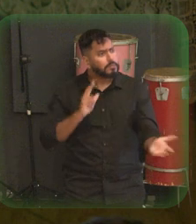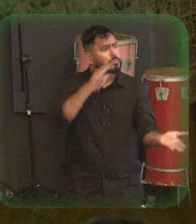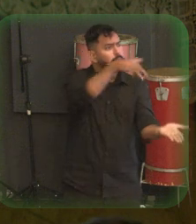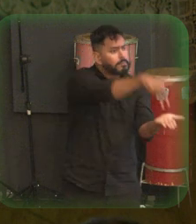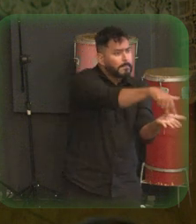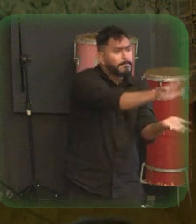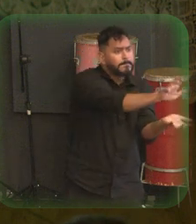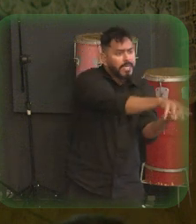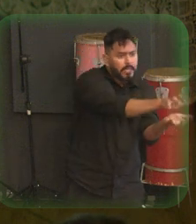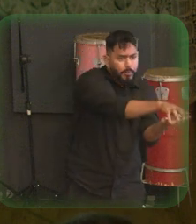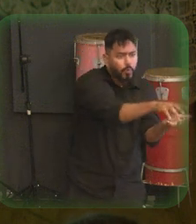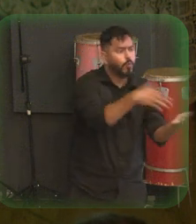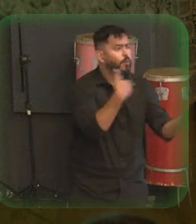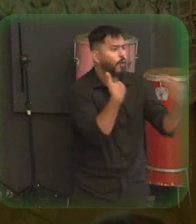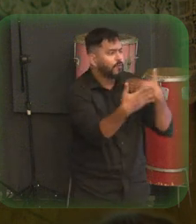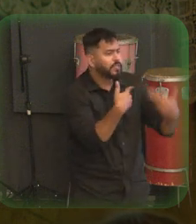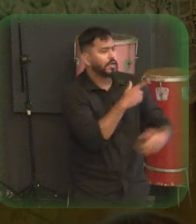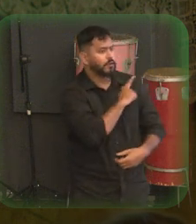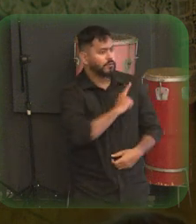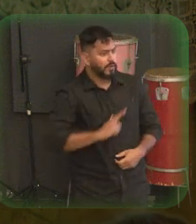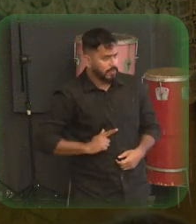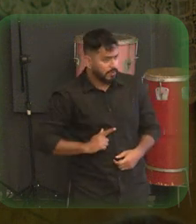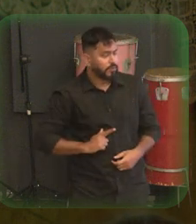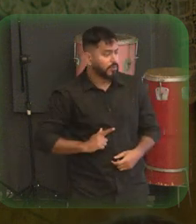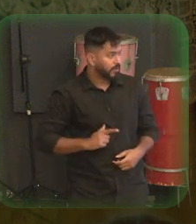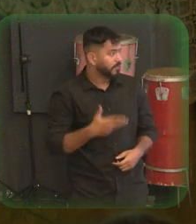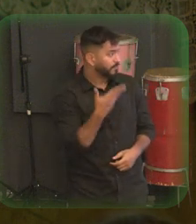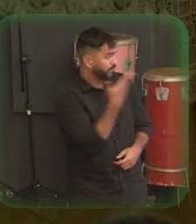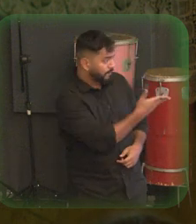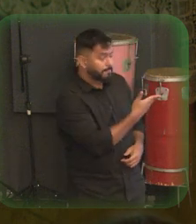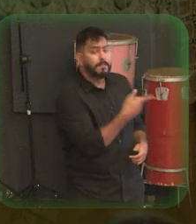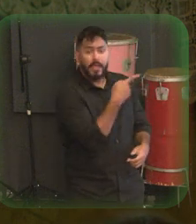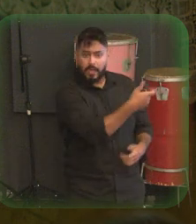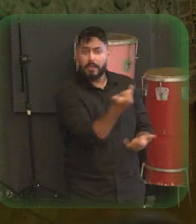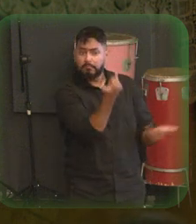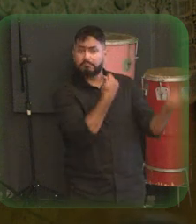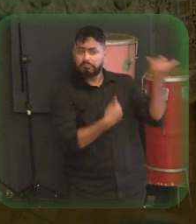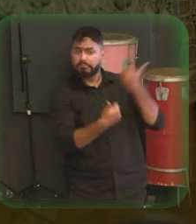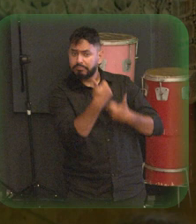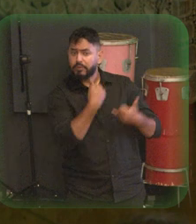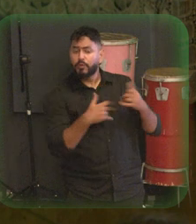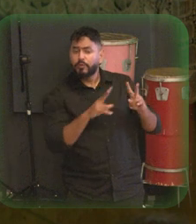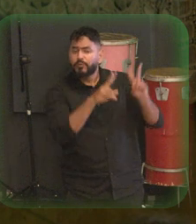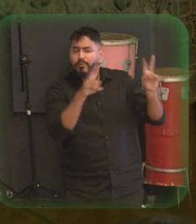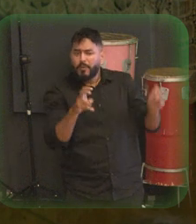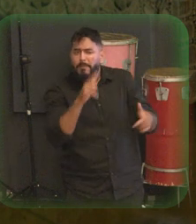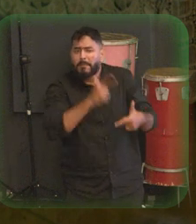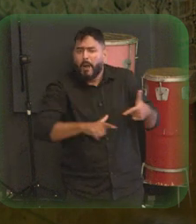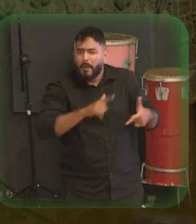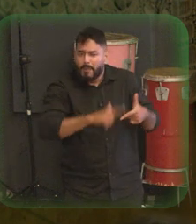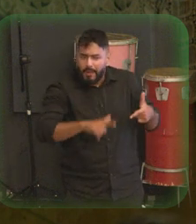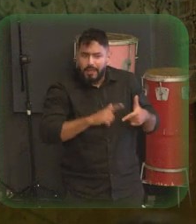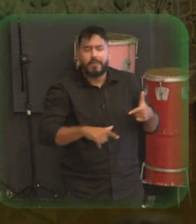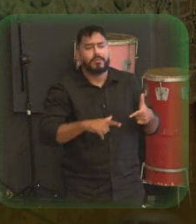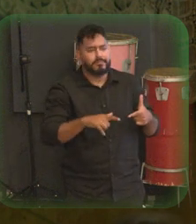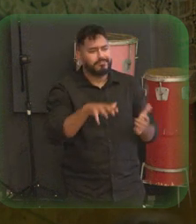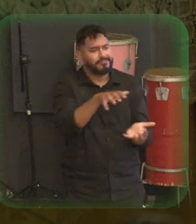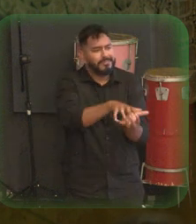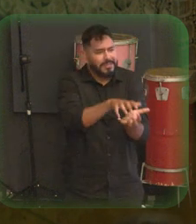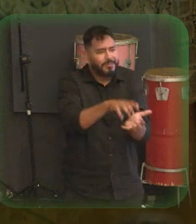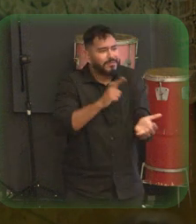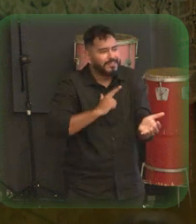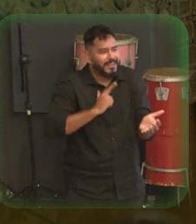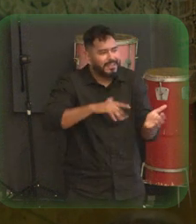preciso conversar com a governadora. Ela me disse dos problemas que o Estado tem no campo dos direitos humanos, especialmente,